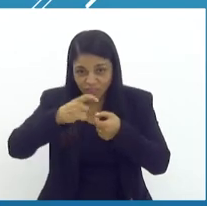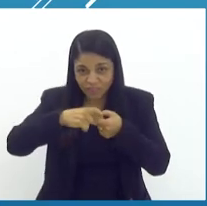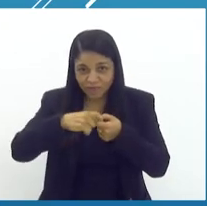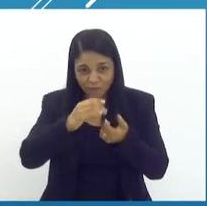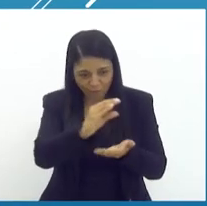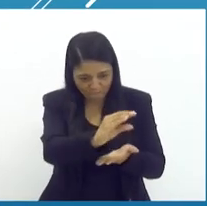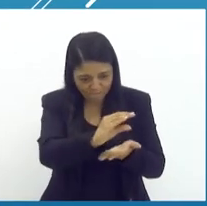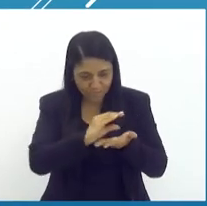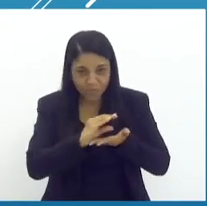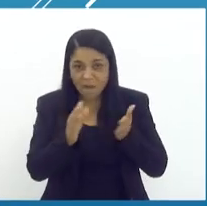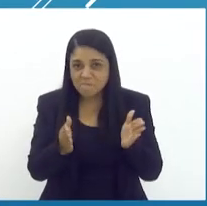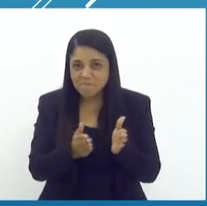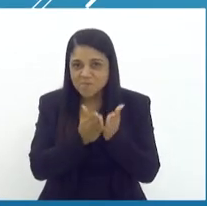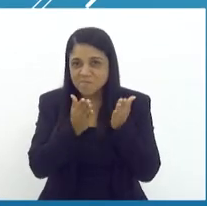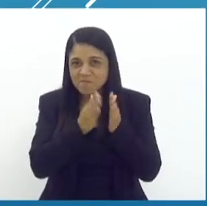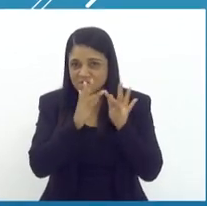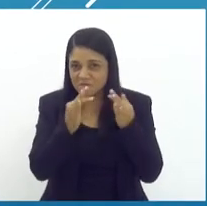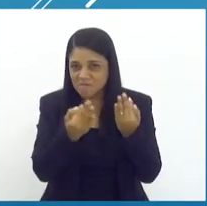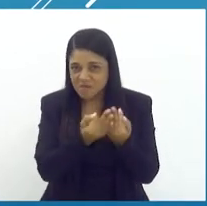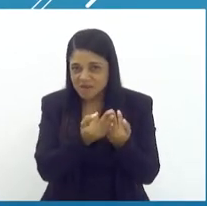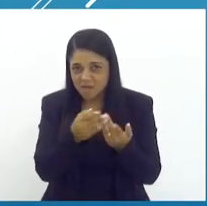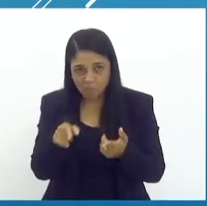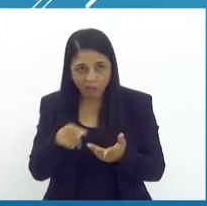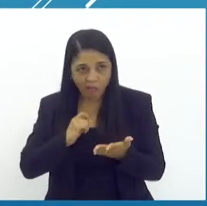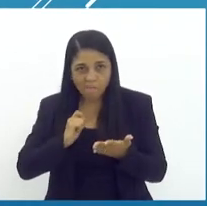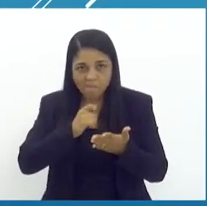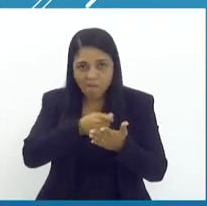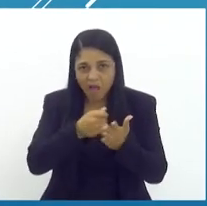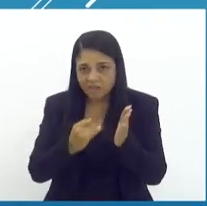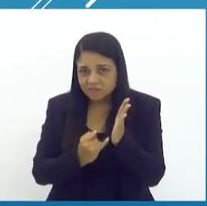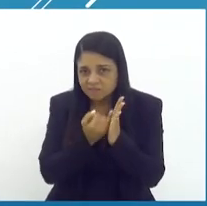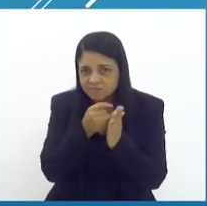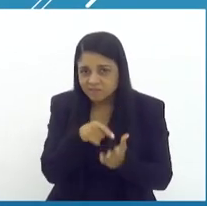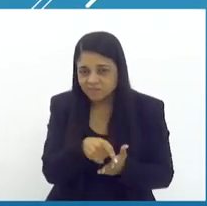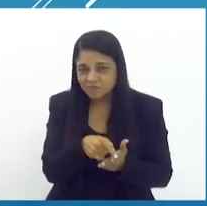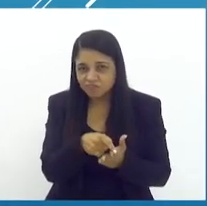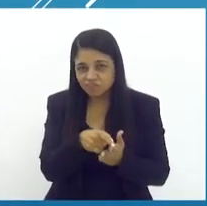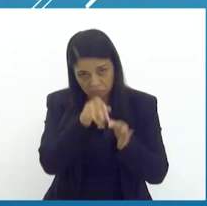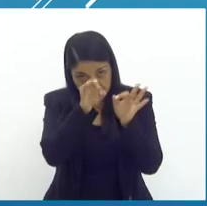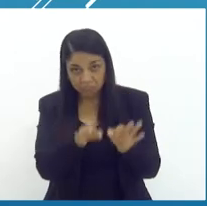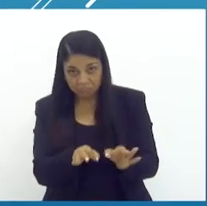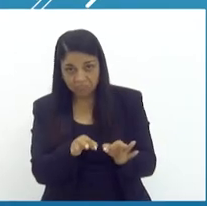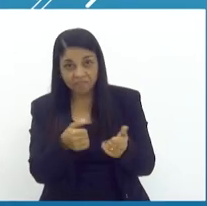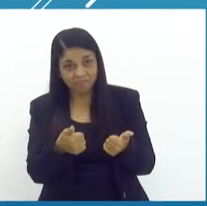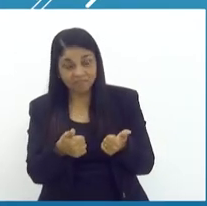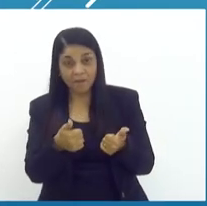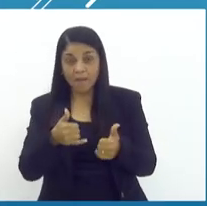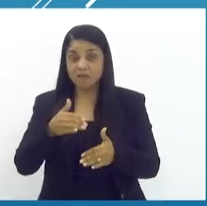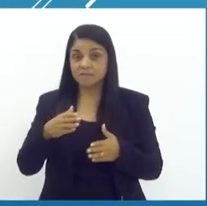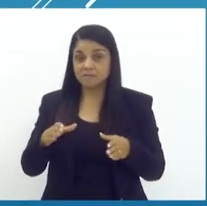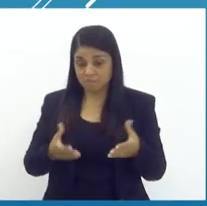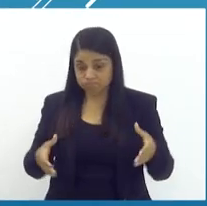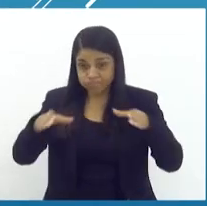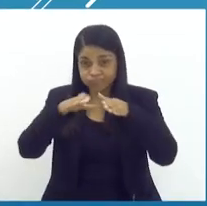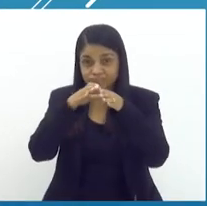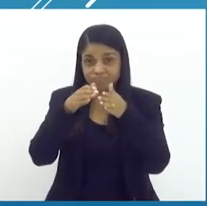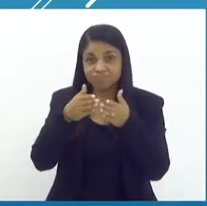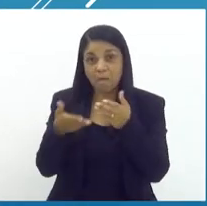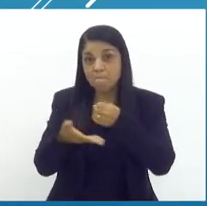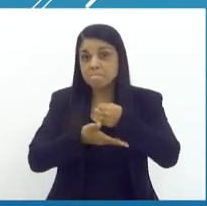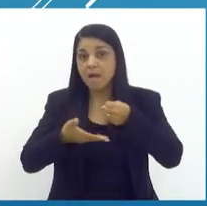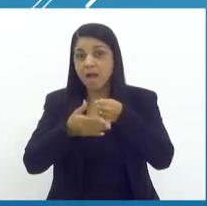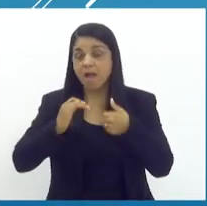sequer o mínimo existencial paga em tributos é justo é correto eu acho que sim só que a cesta básica vai ser isentada para todo mundo